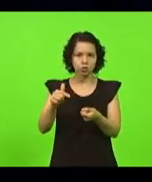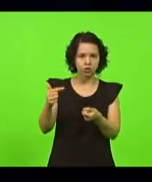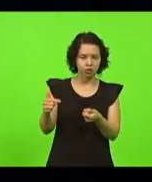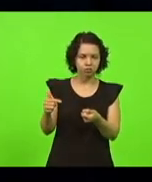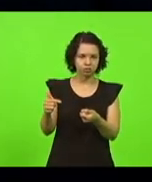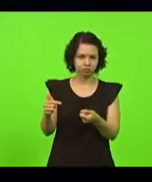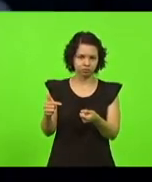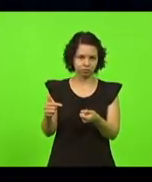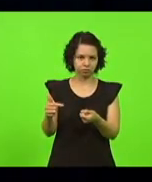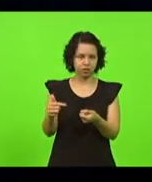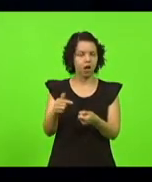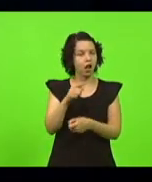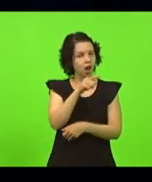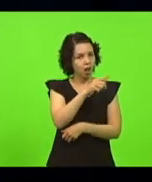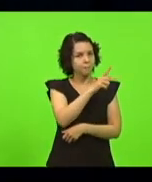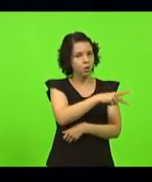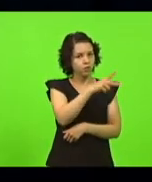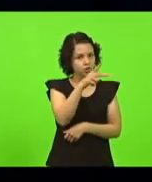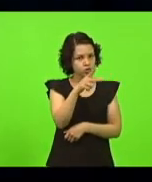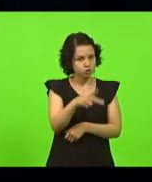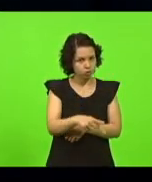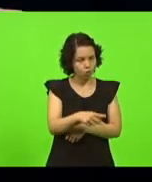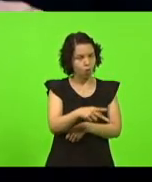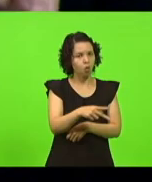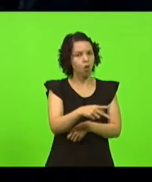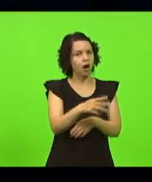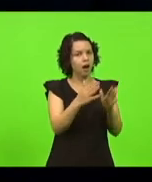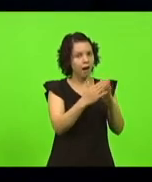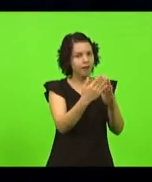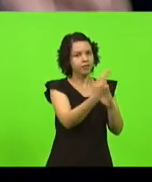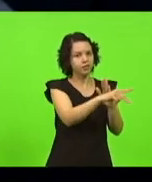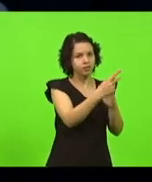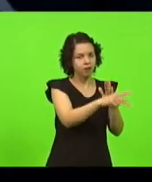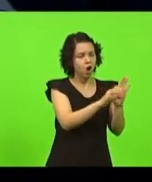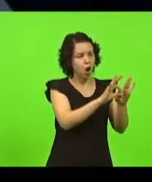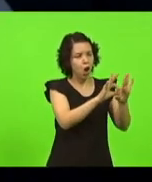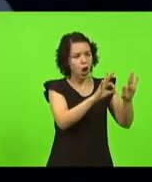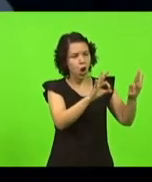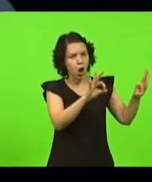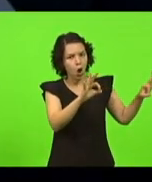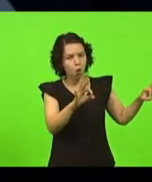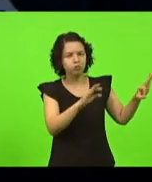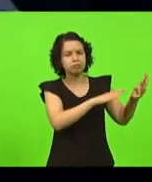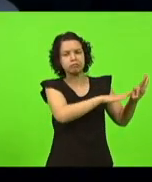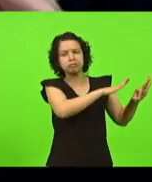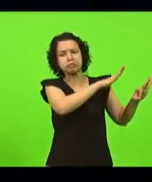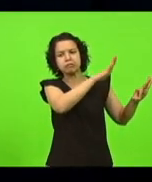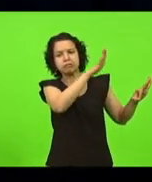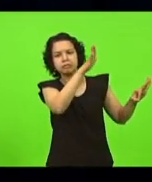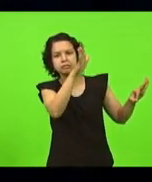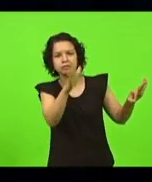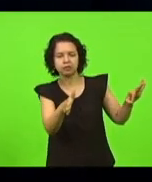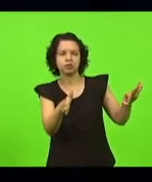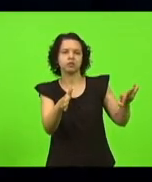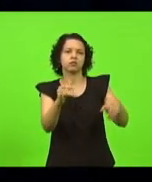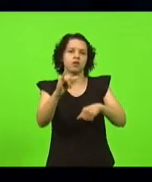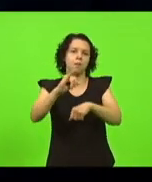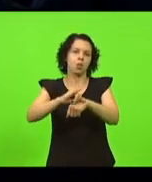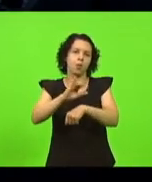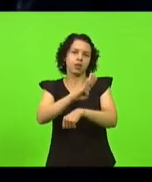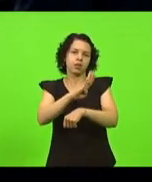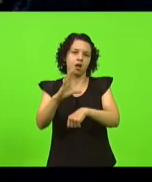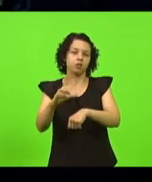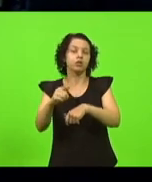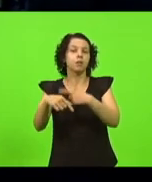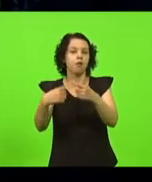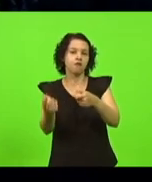casa, lá no texto Salto, para trabalhar no centro de Blumenau e voltar. Ninguém